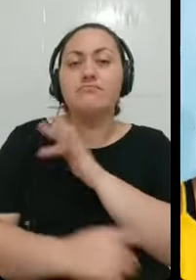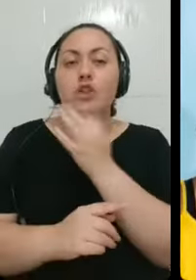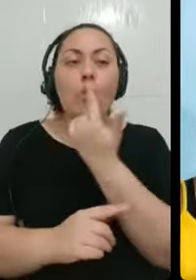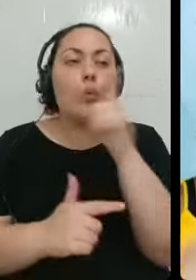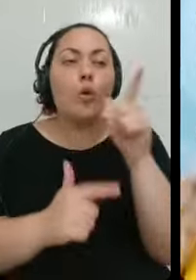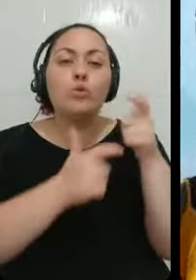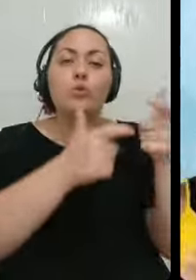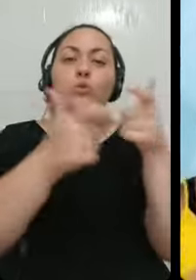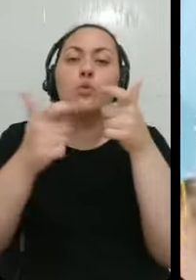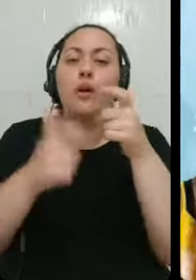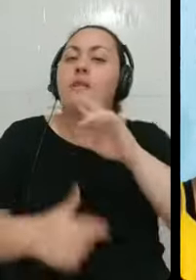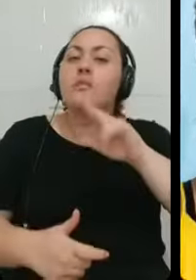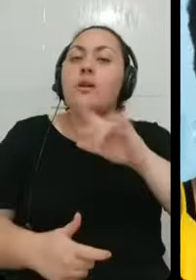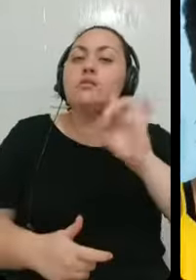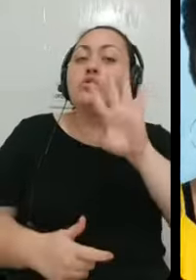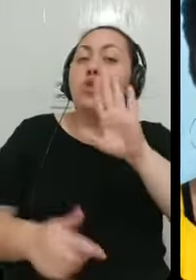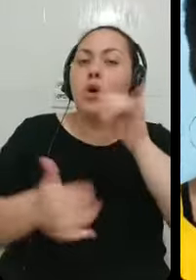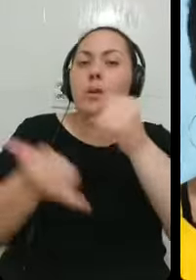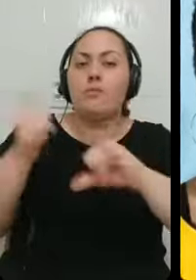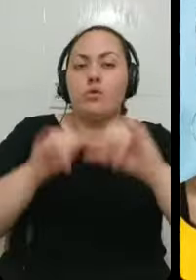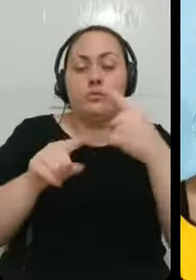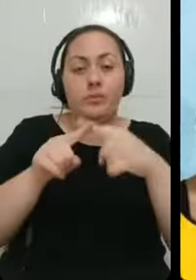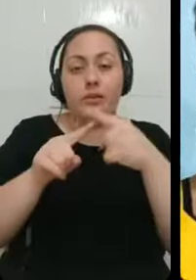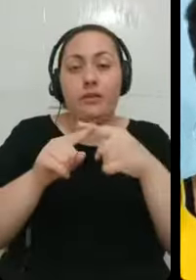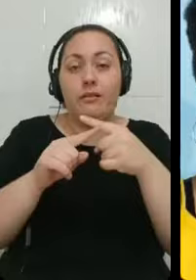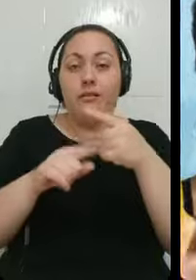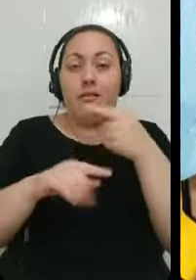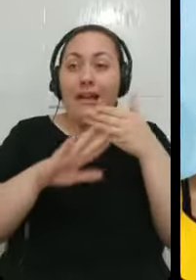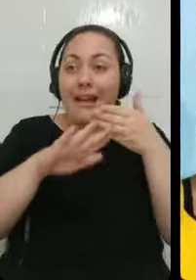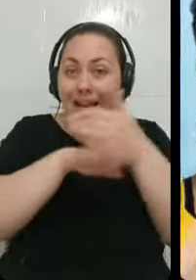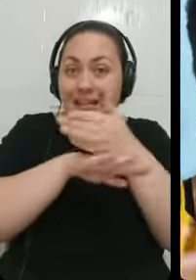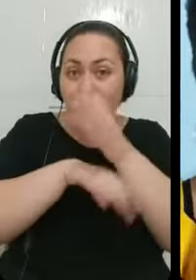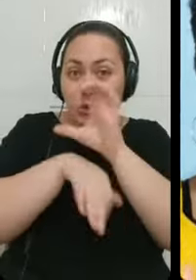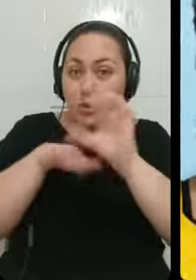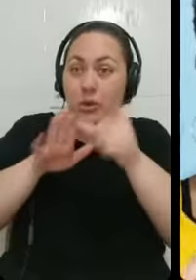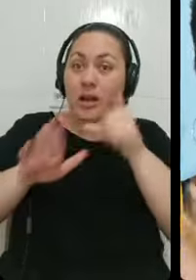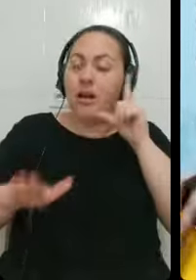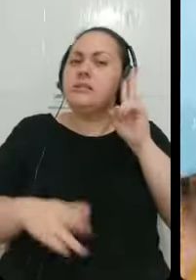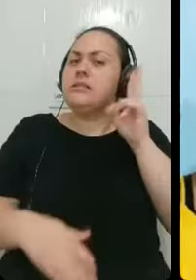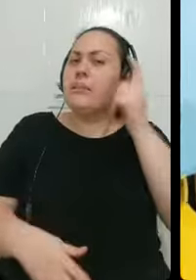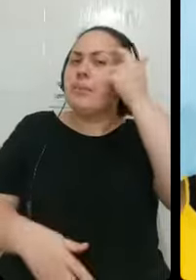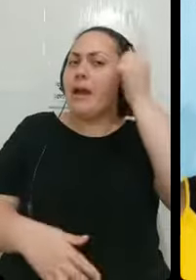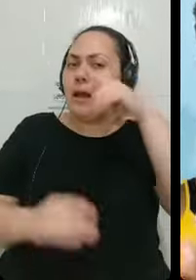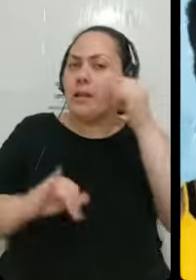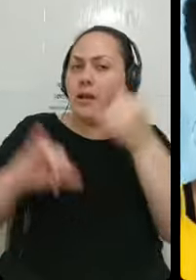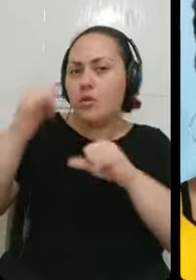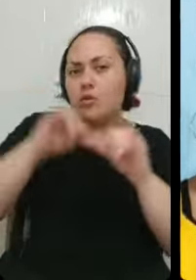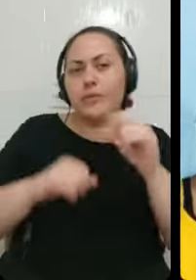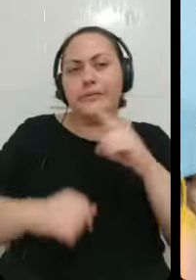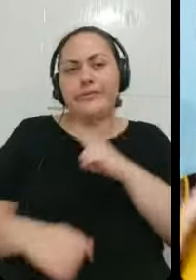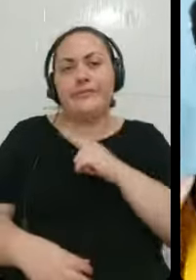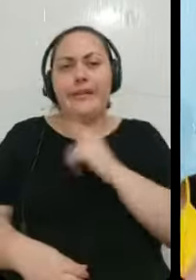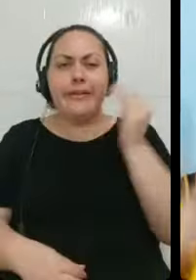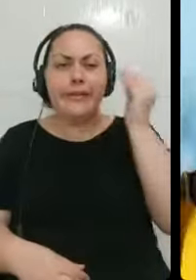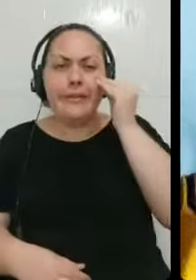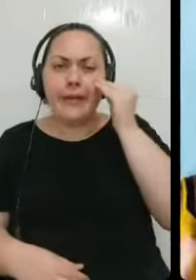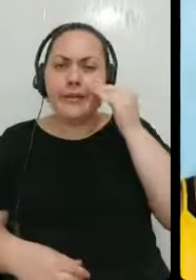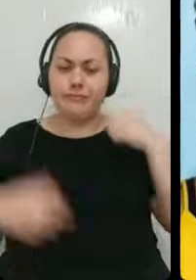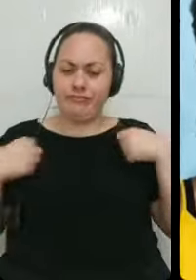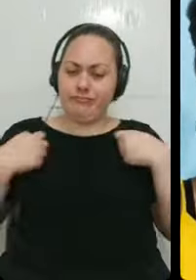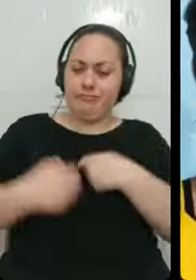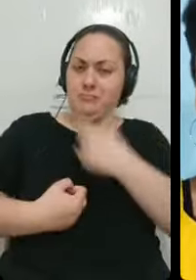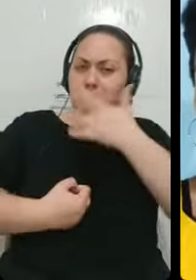uma visão da rotina de laboratório, então, de fazer experimentos, né, usar o jalequinho branco,